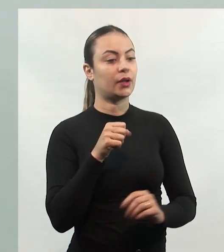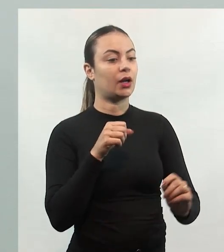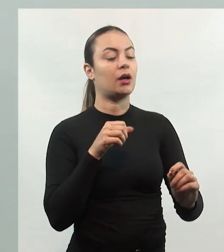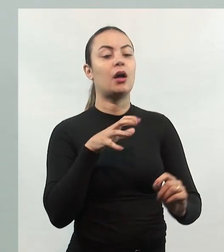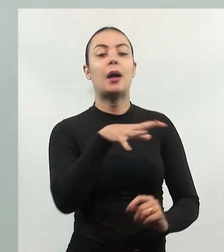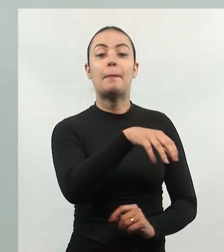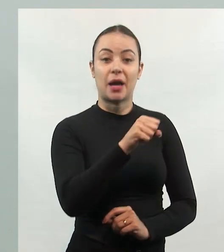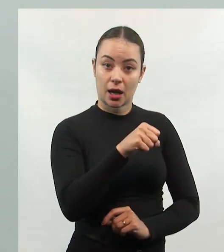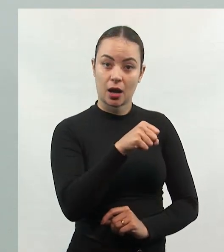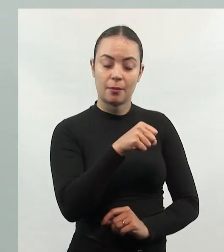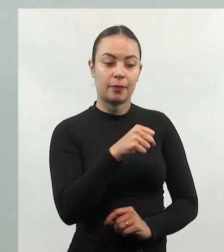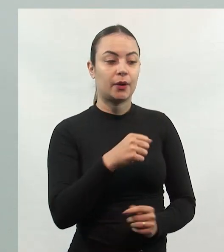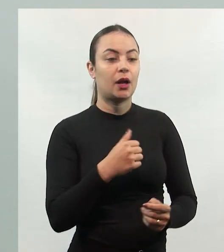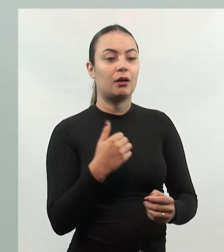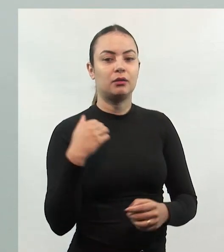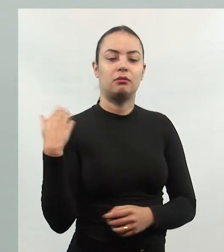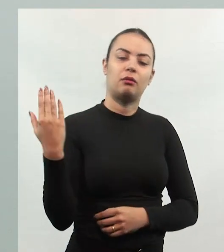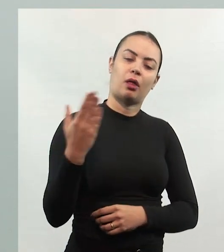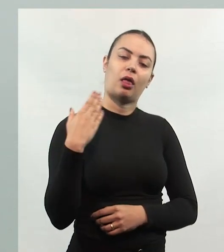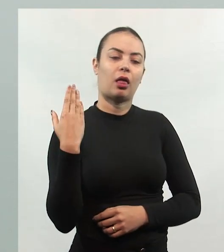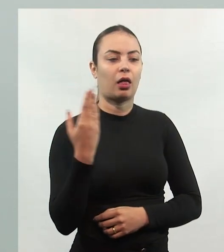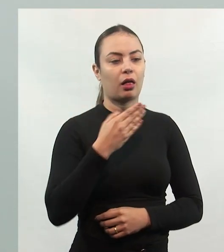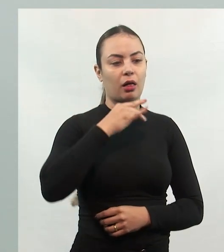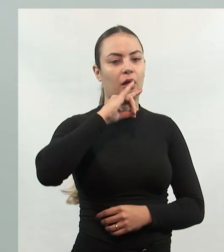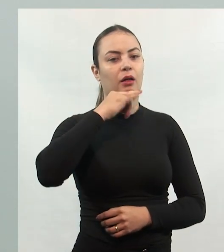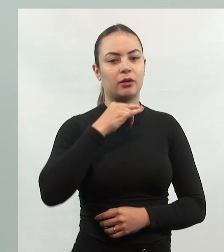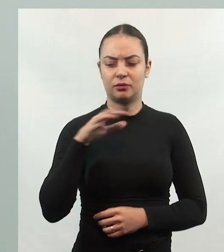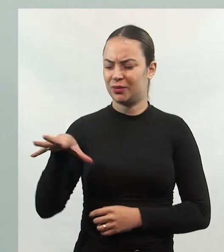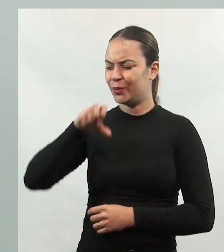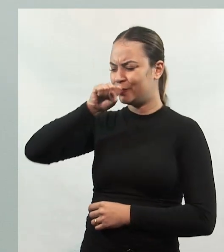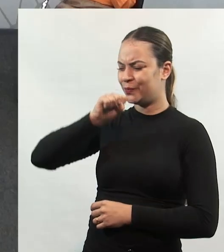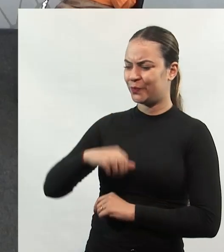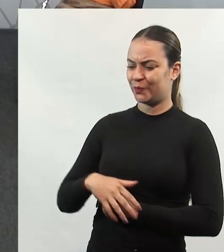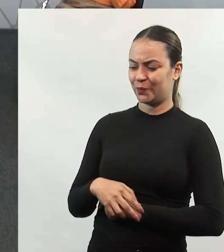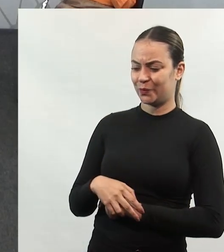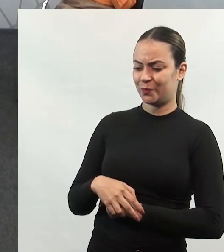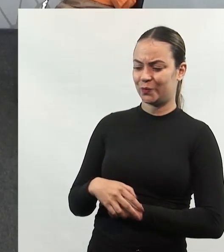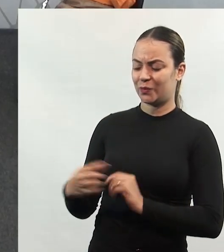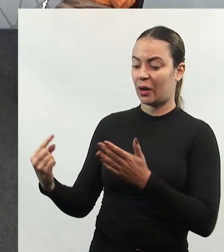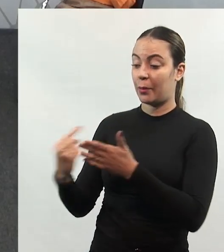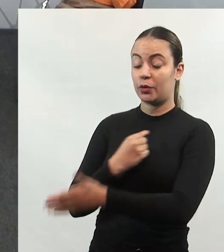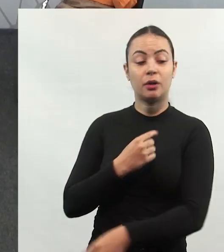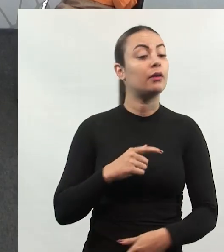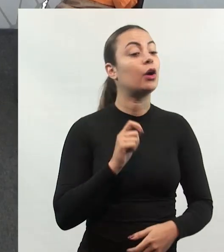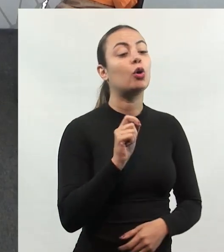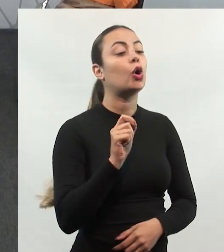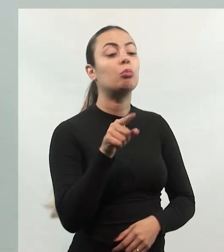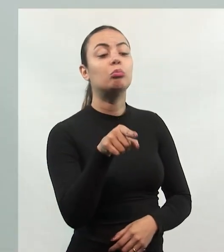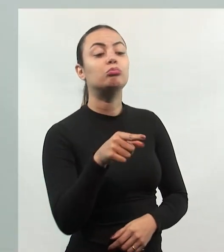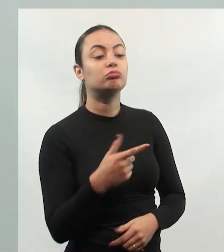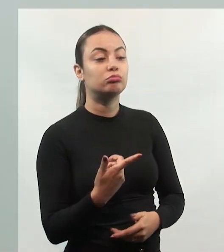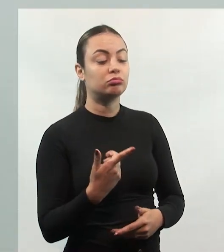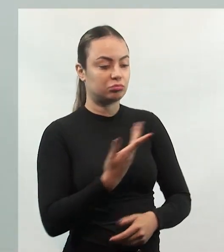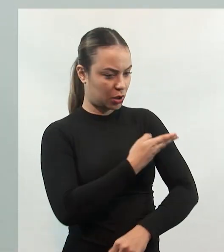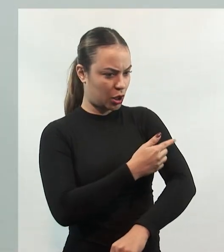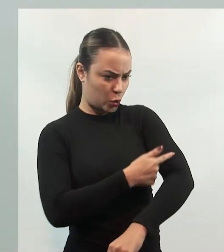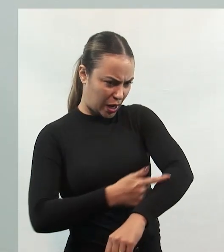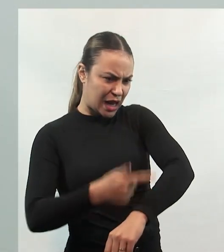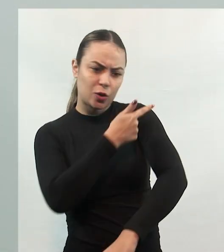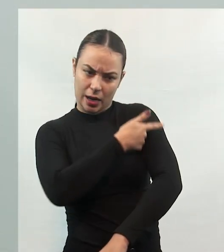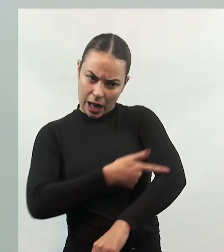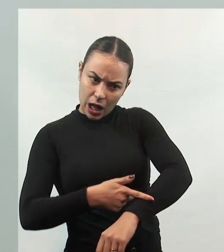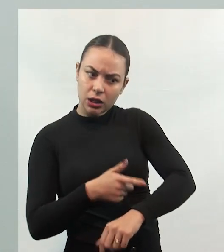trazia de casa, porque o pai era alcoólatra. E o pai batia nessa criança. E eu só fui descobrir porque esse